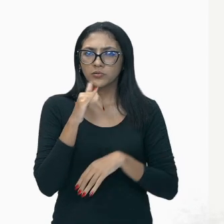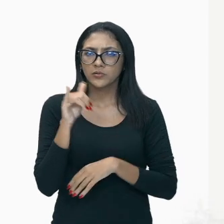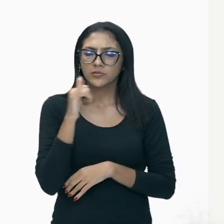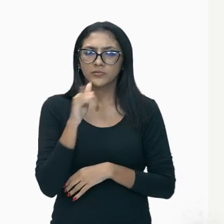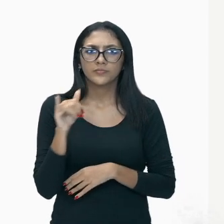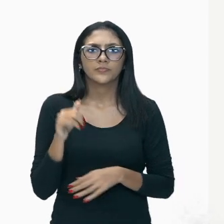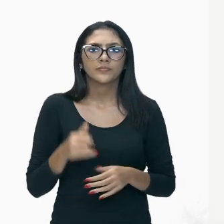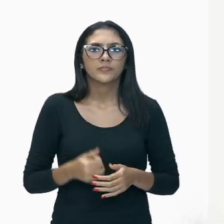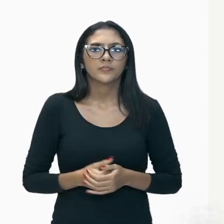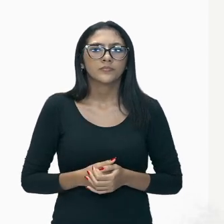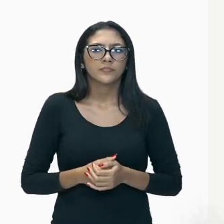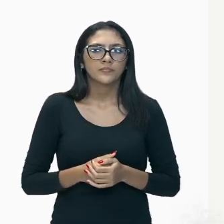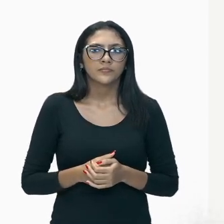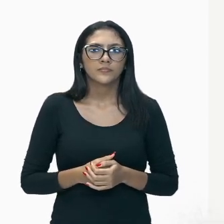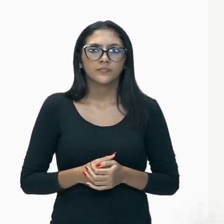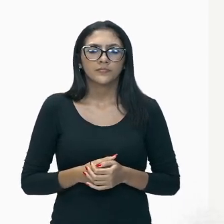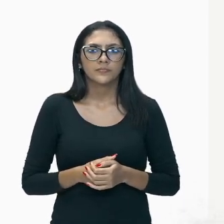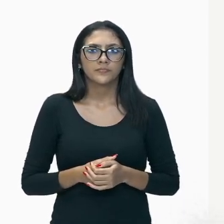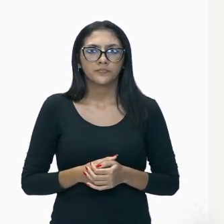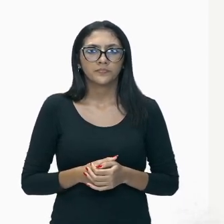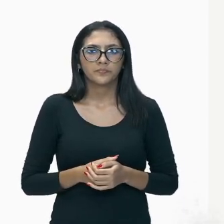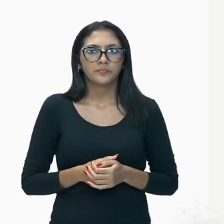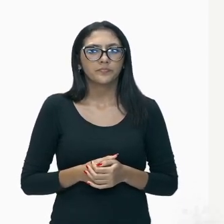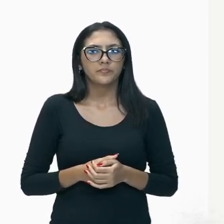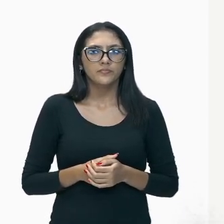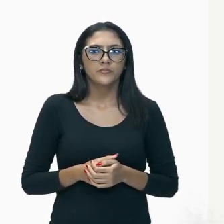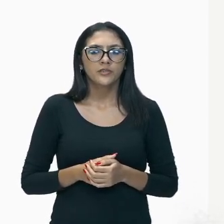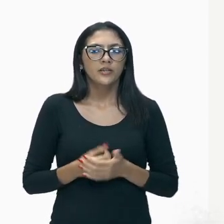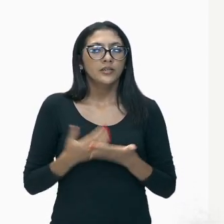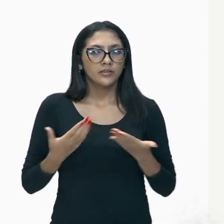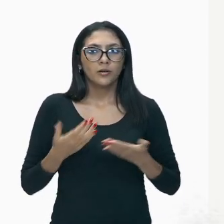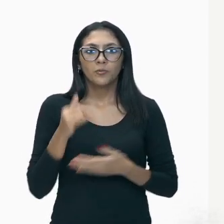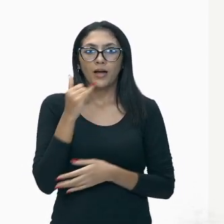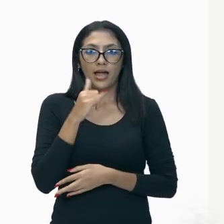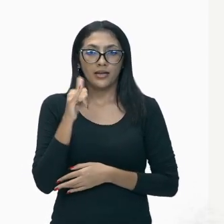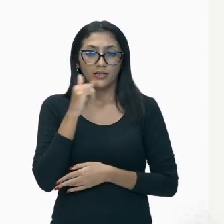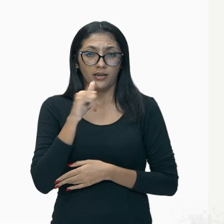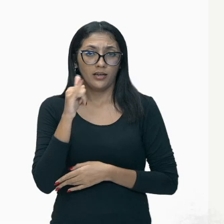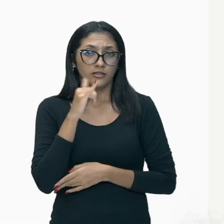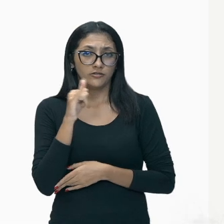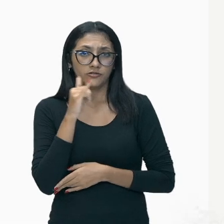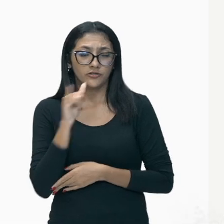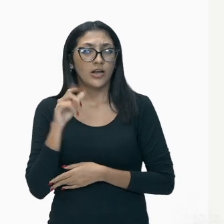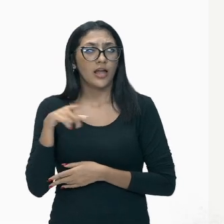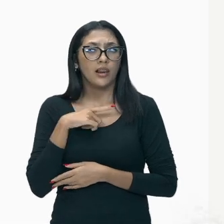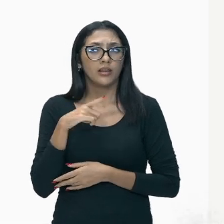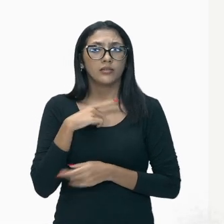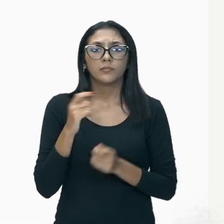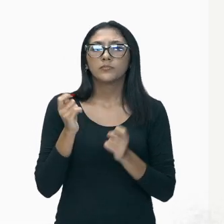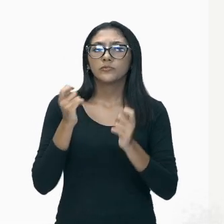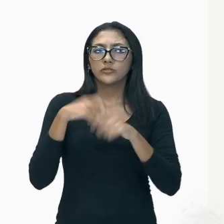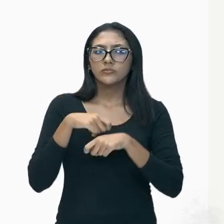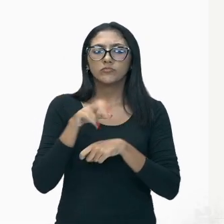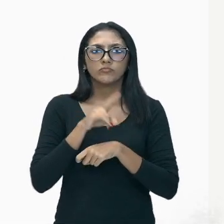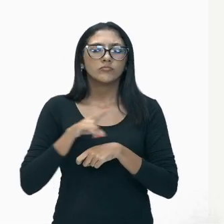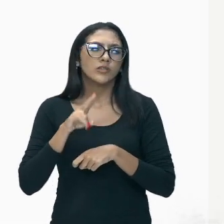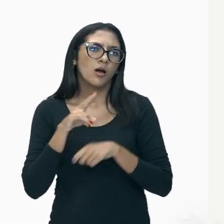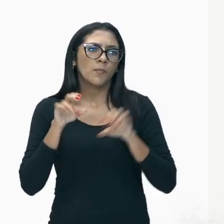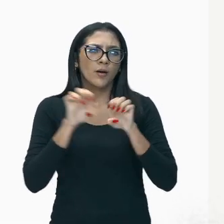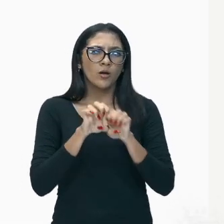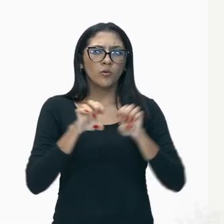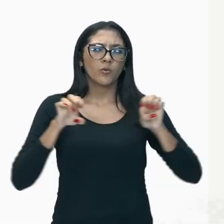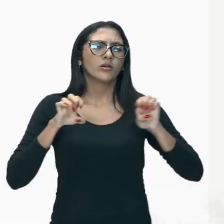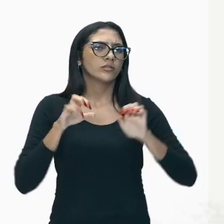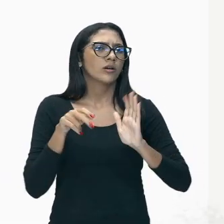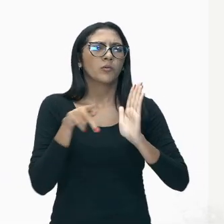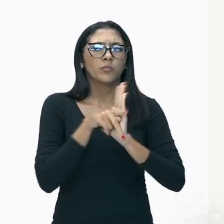nós temos a energia elétrica, é possível usar uma equação ou uma